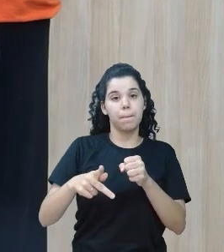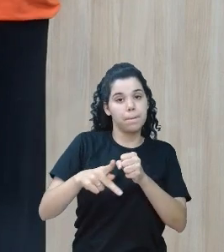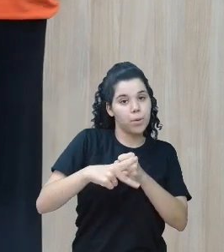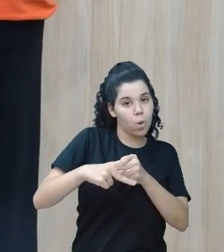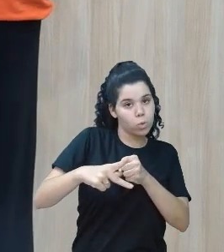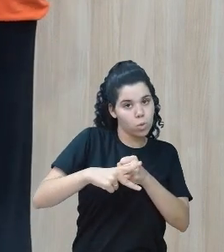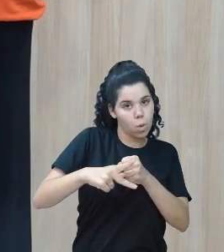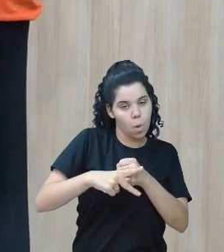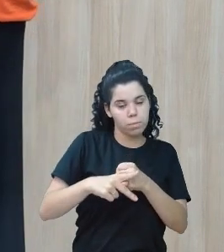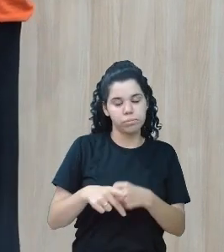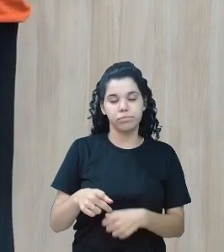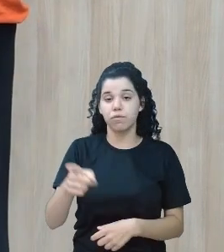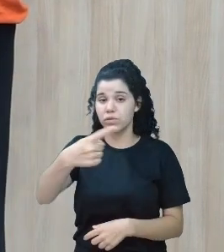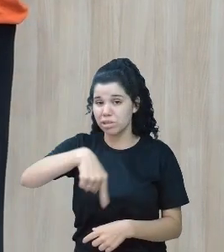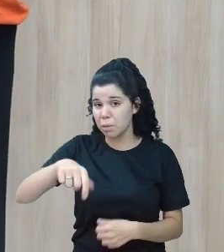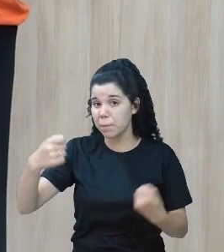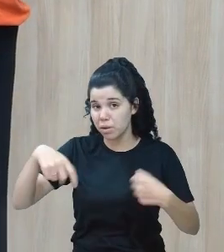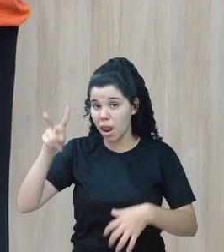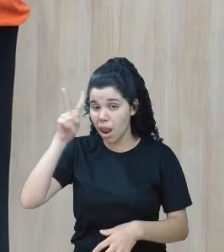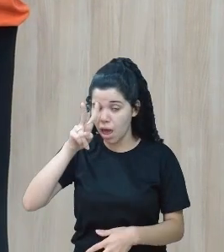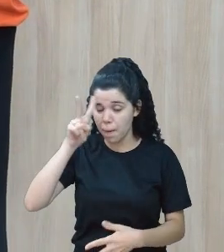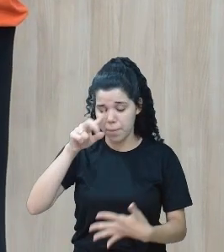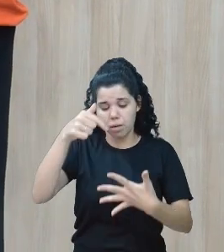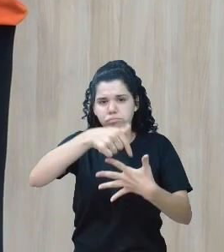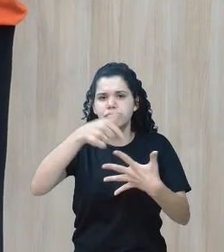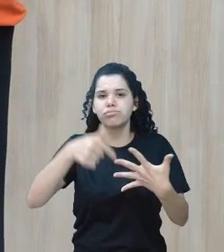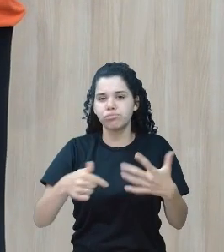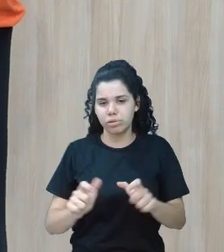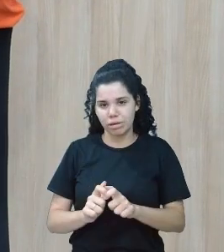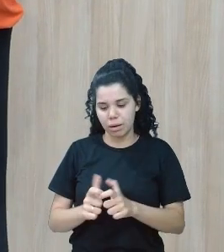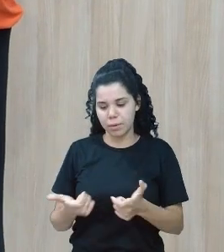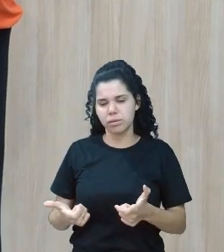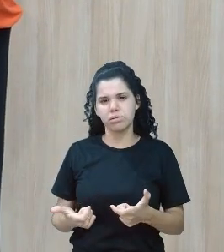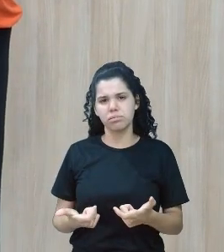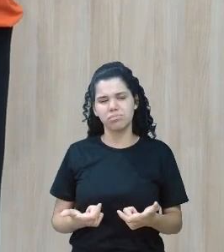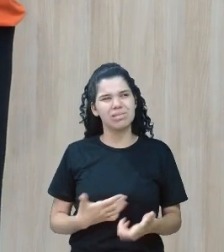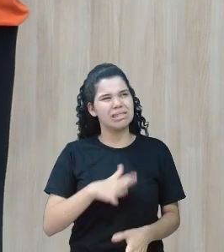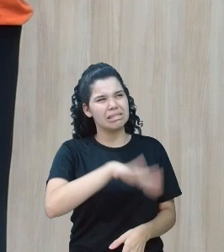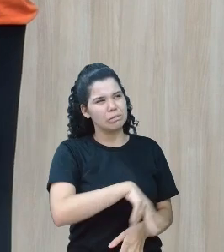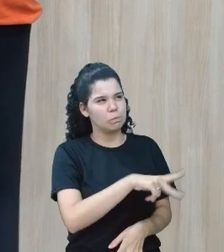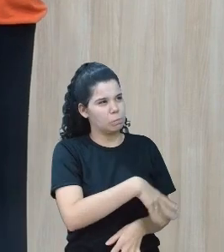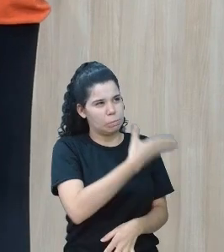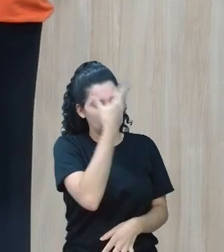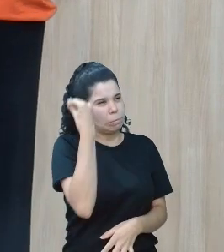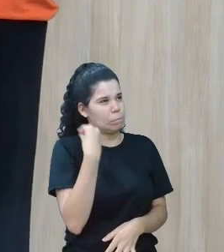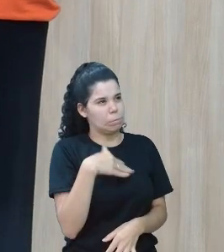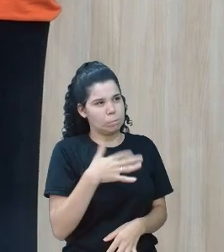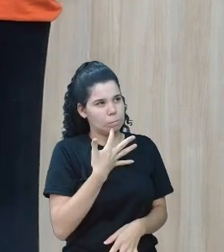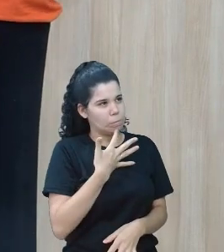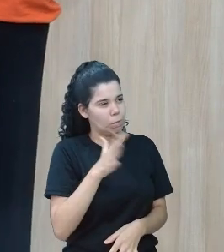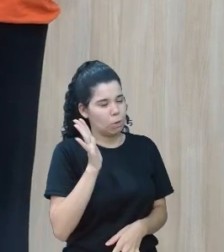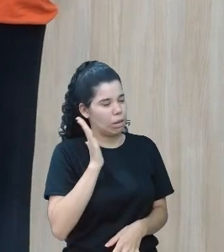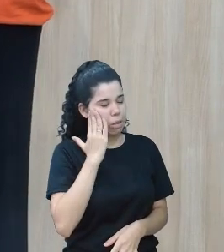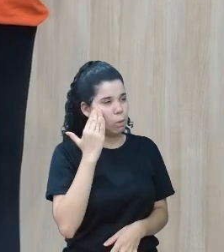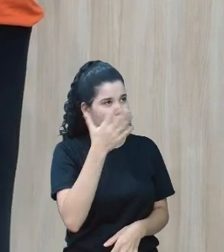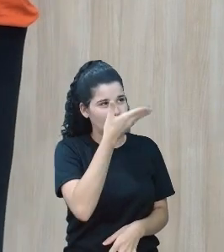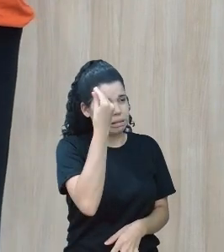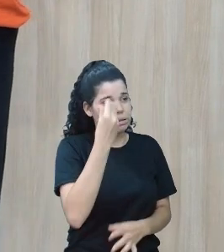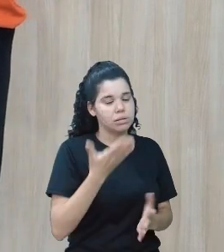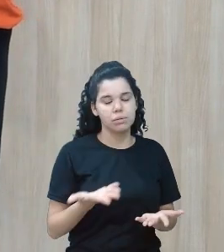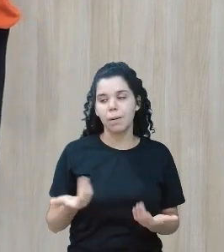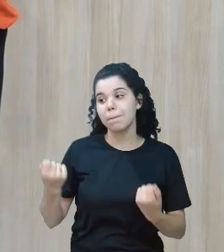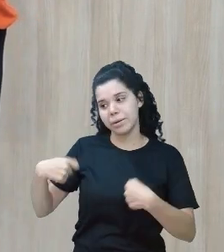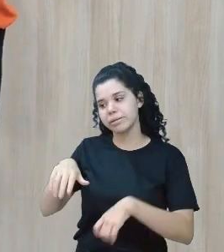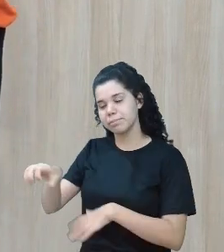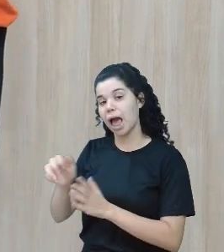tá? Fernanda, não lembro, o que é que eu faço? Gramática, gente, pega uma gramática. Ou então, como hoje as